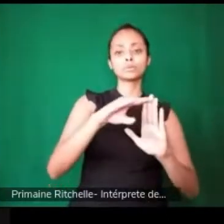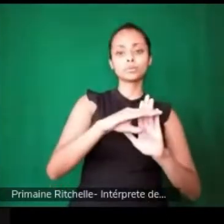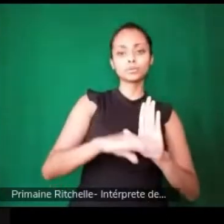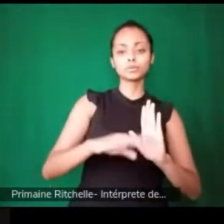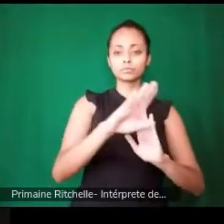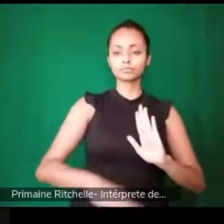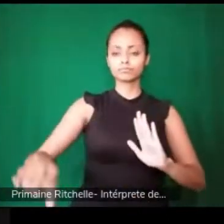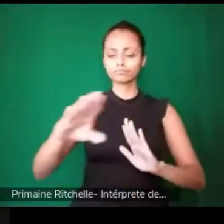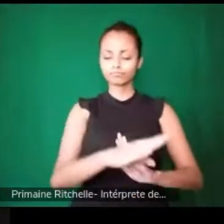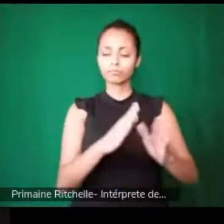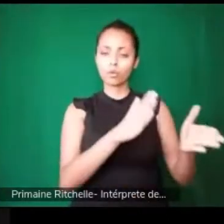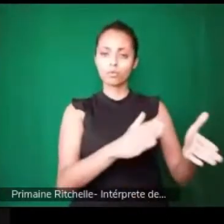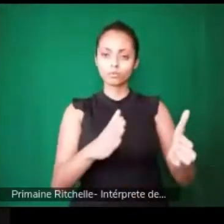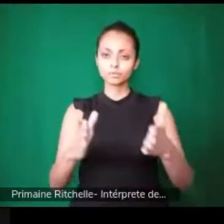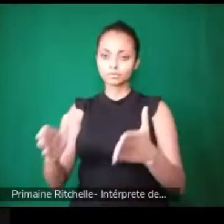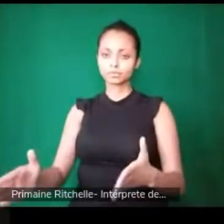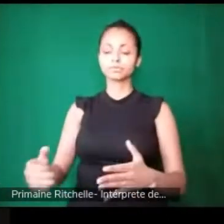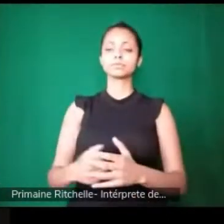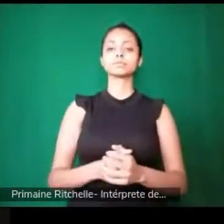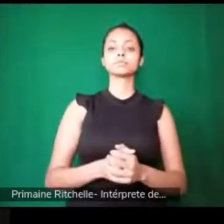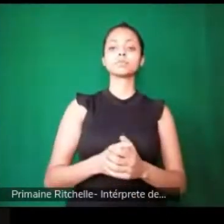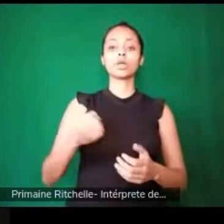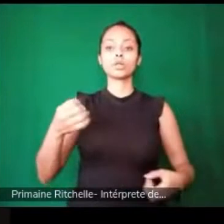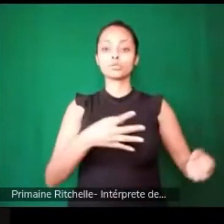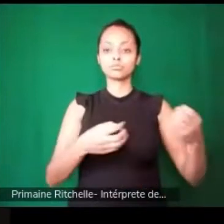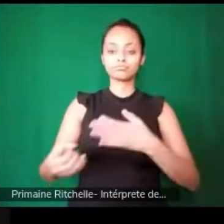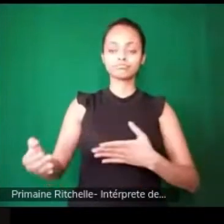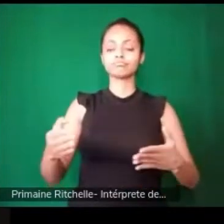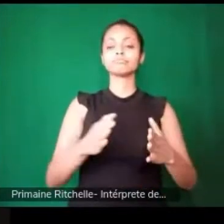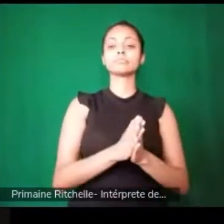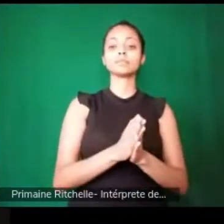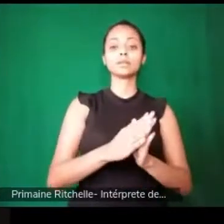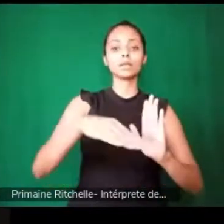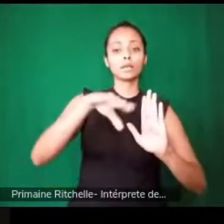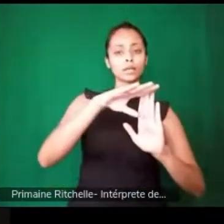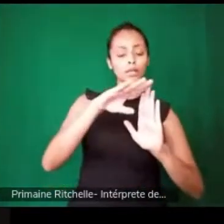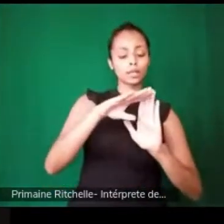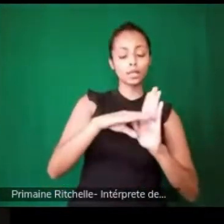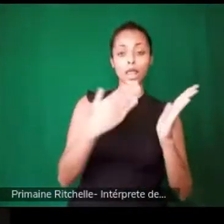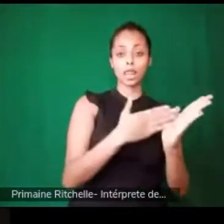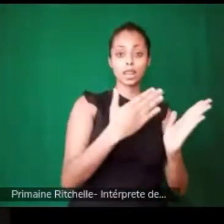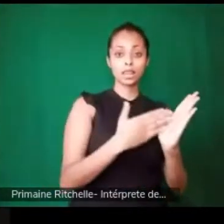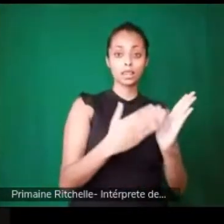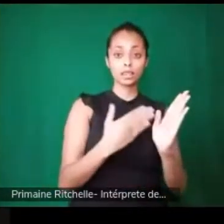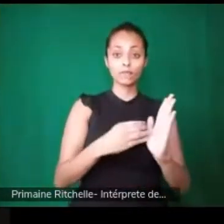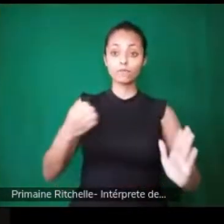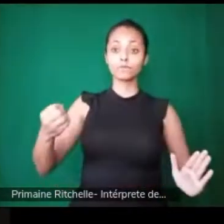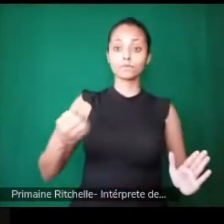né? Nós fizemos a última atualização no nosso e-book agora, dia 7 de março